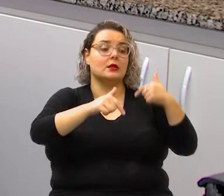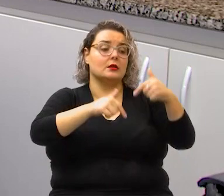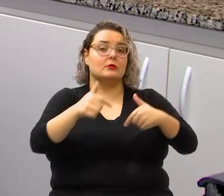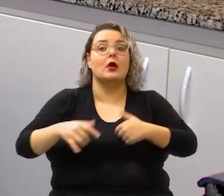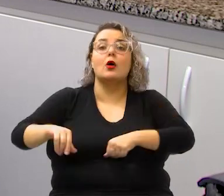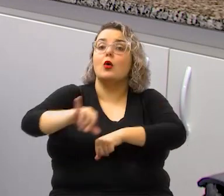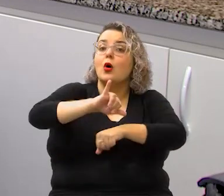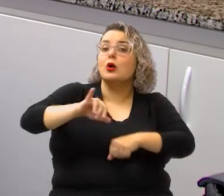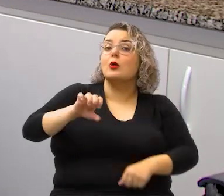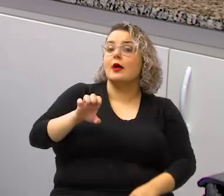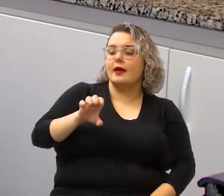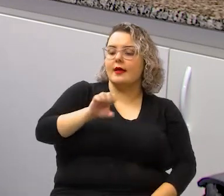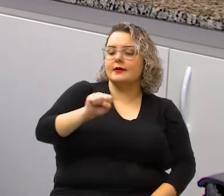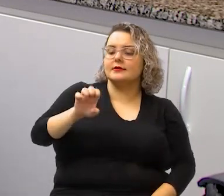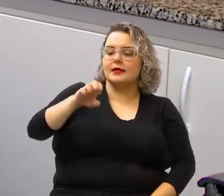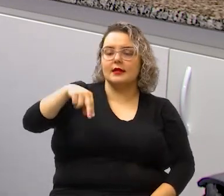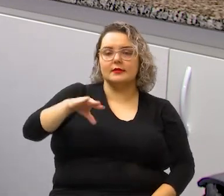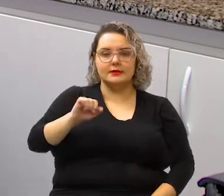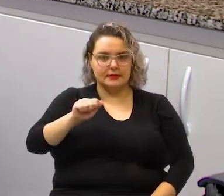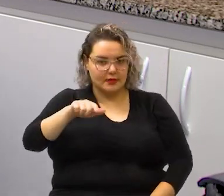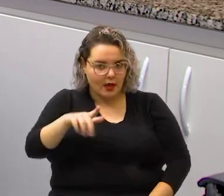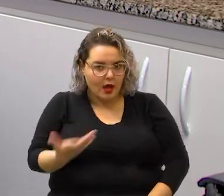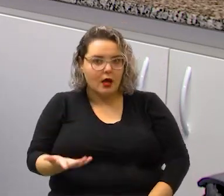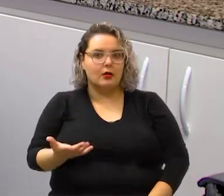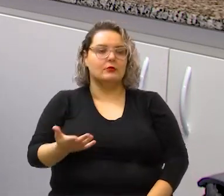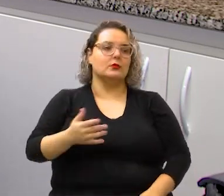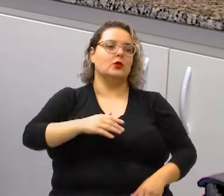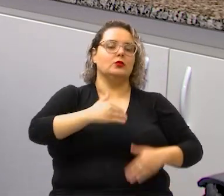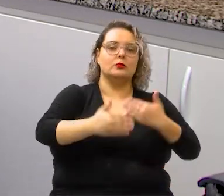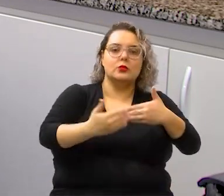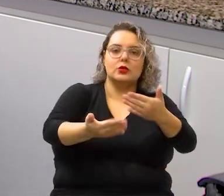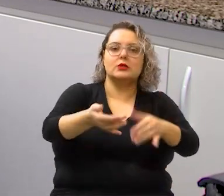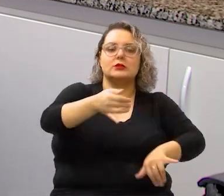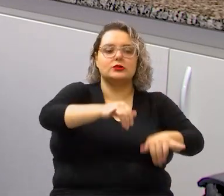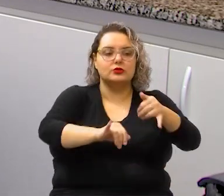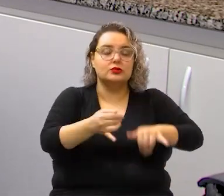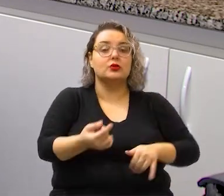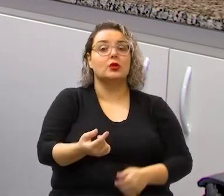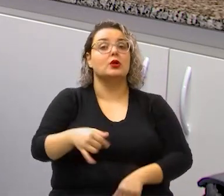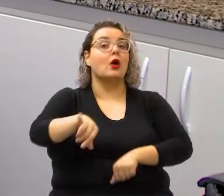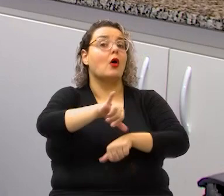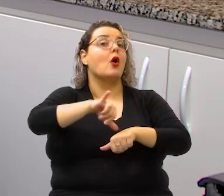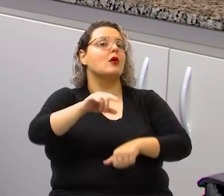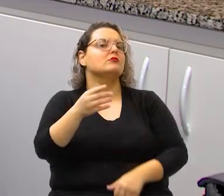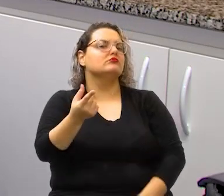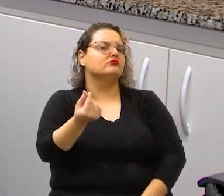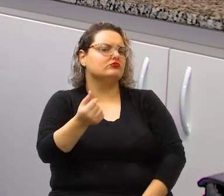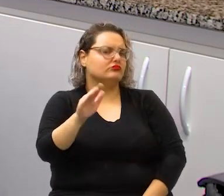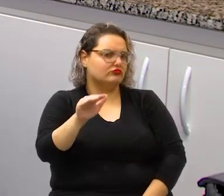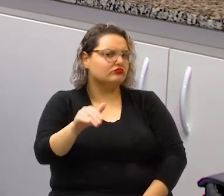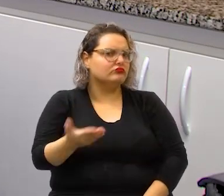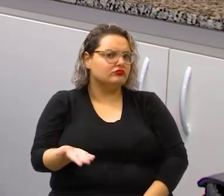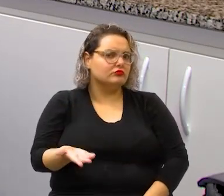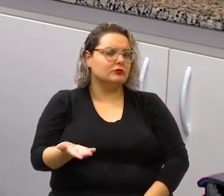foi trabalhar tanto com óleo essencial, no processo de adulteração, onde você coloca óleos mais baratos,